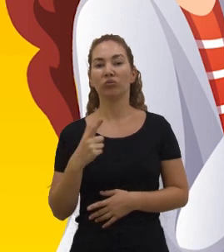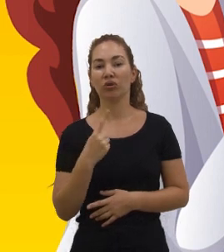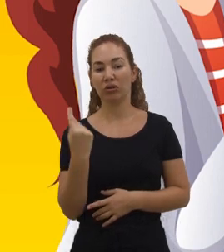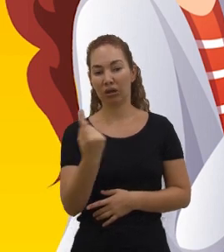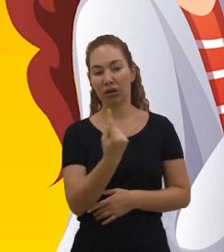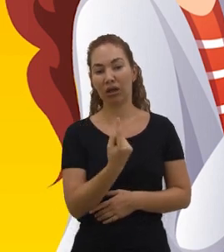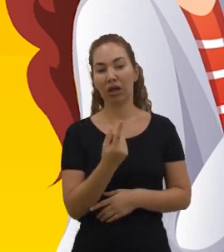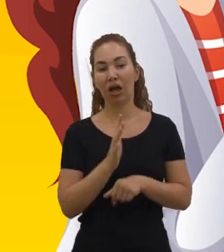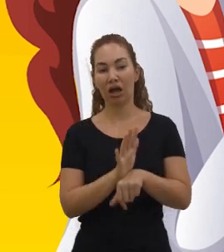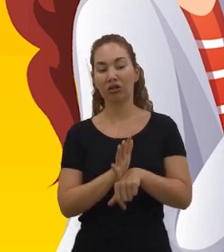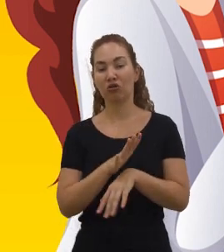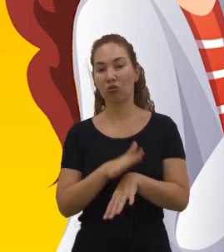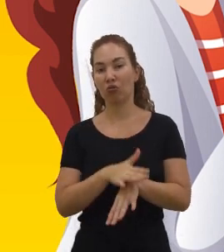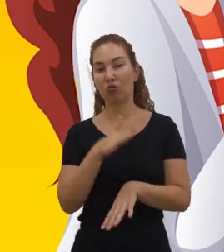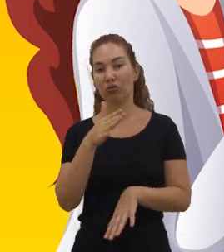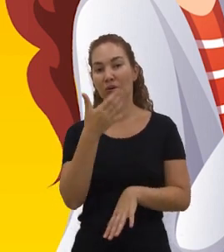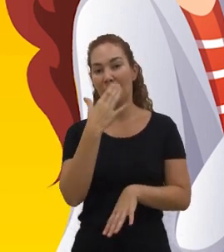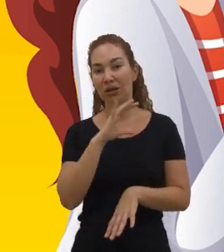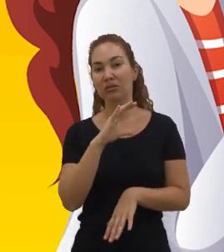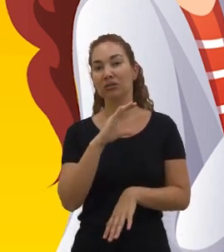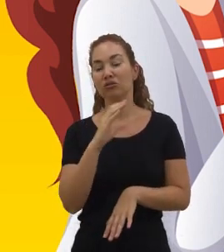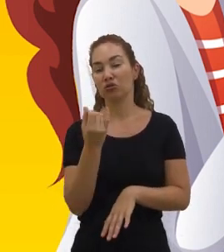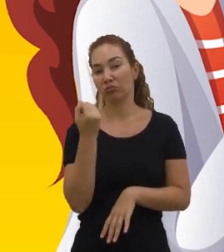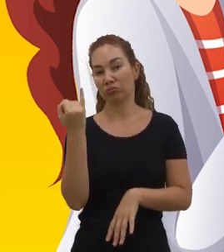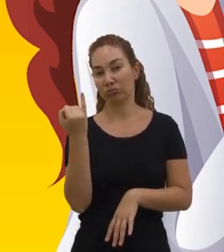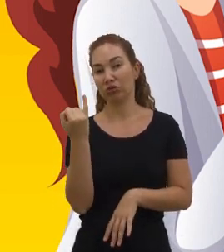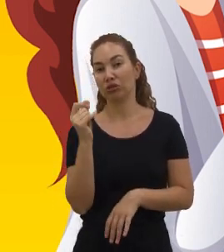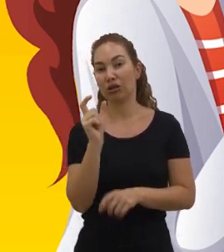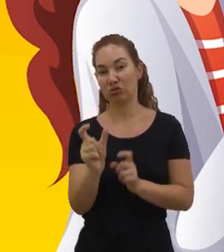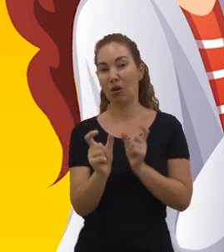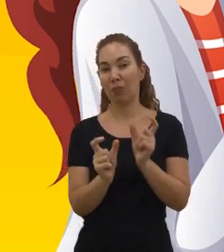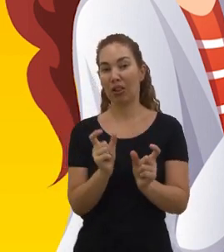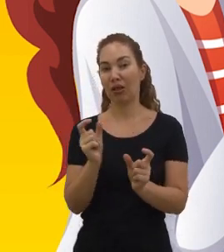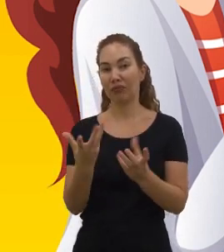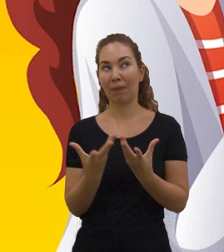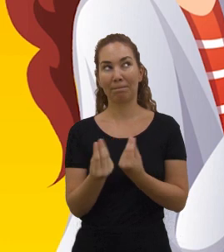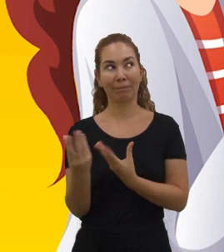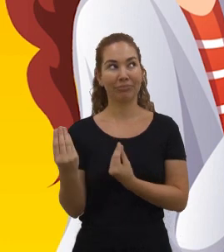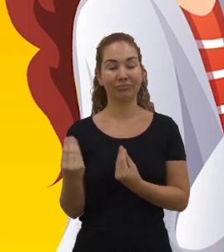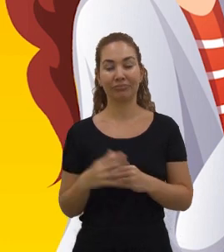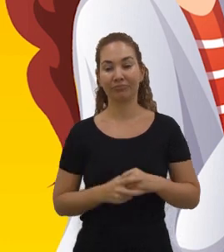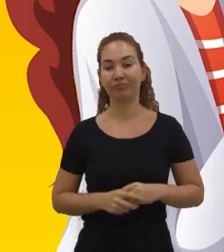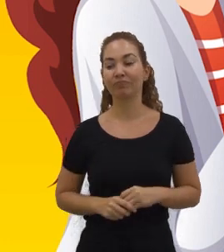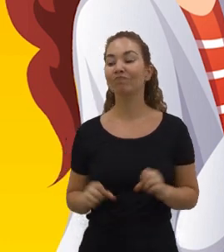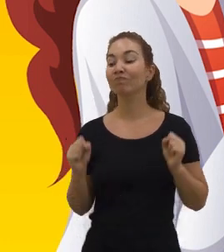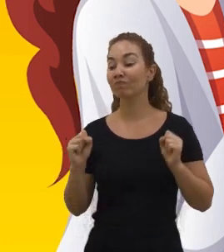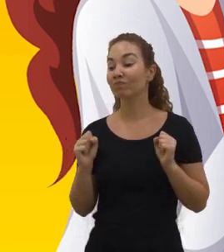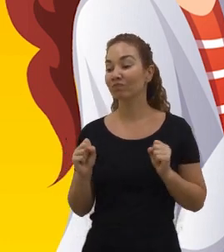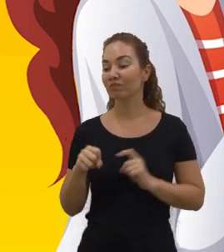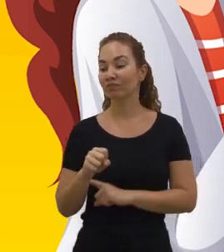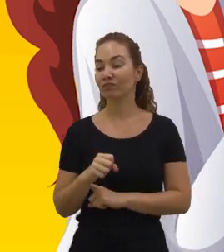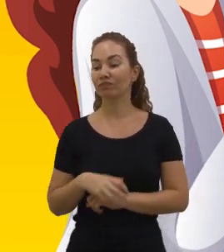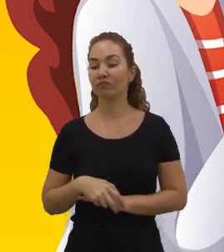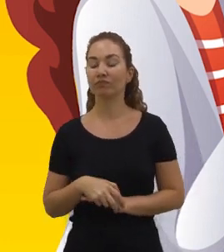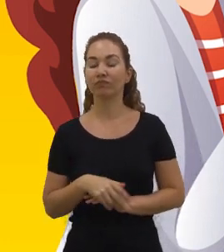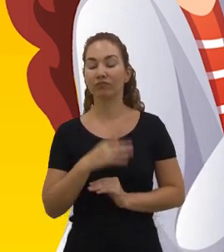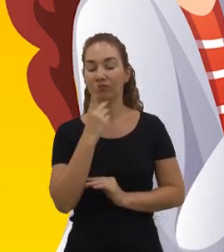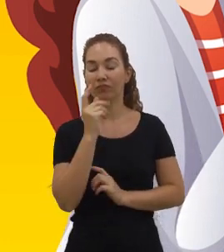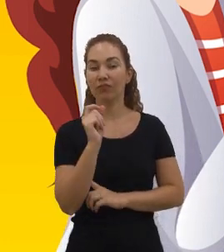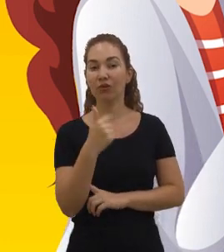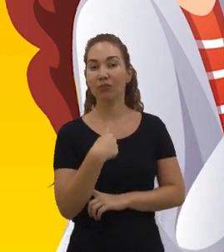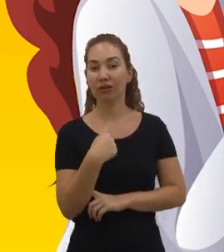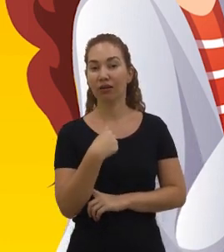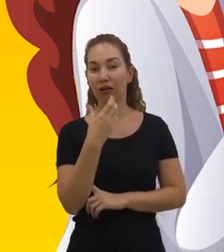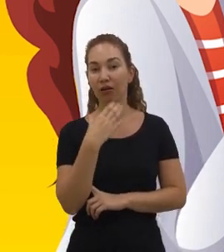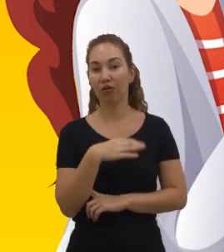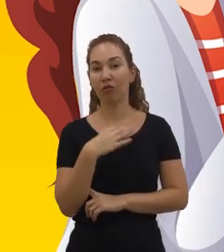um contribuir com o que mais achou relevante a palavra, porque tem muitas. Pode ser. Eu vou falar uma aqui que eu acho